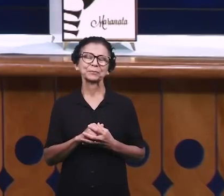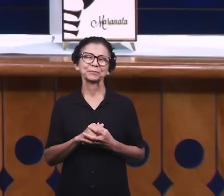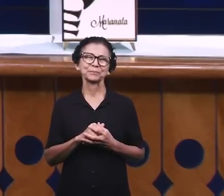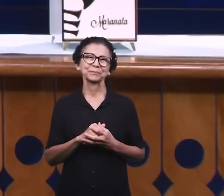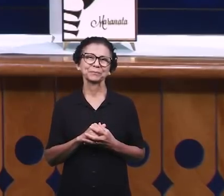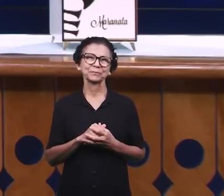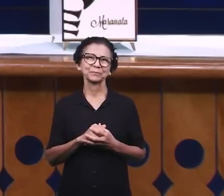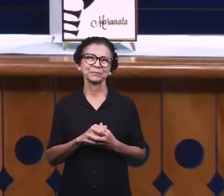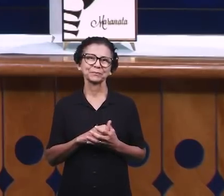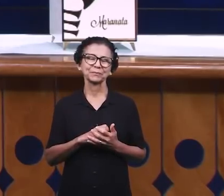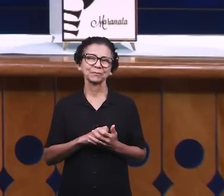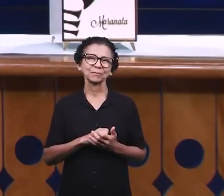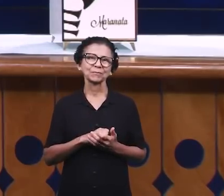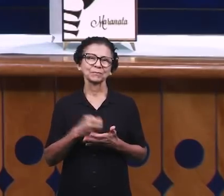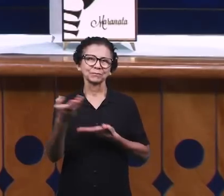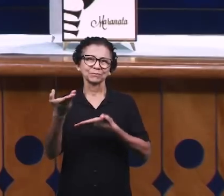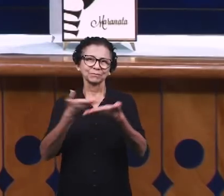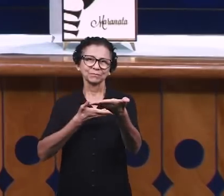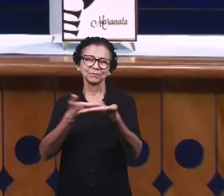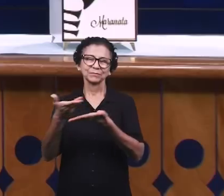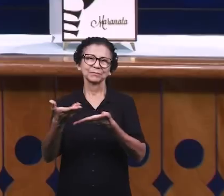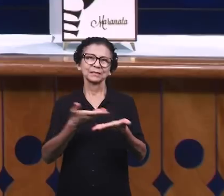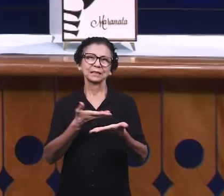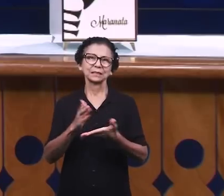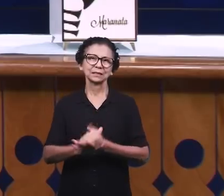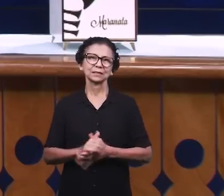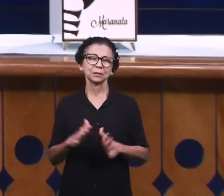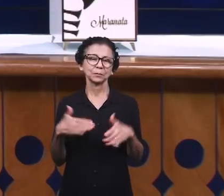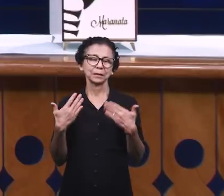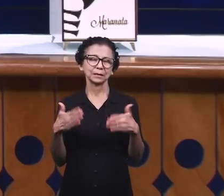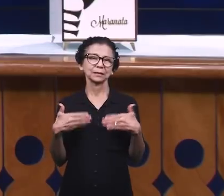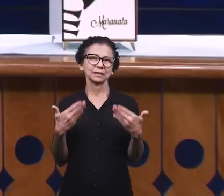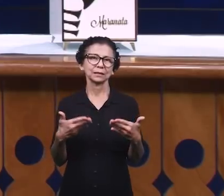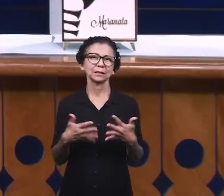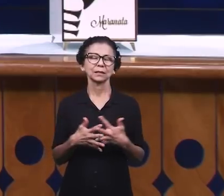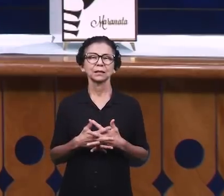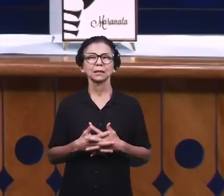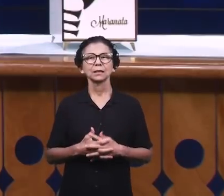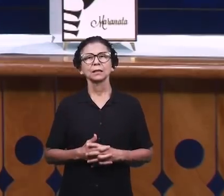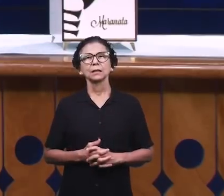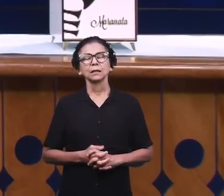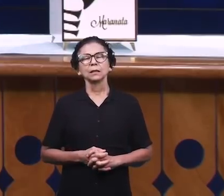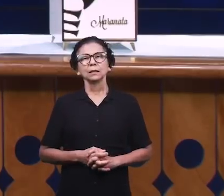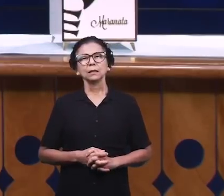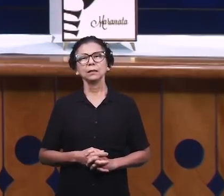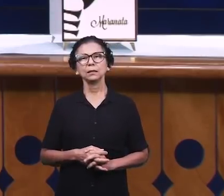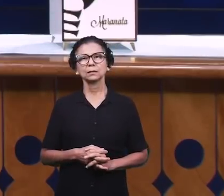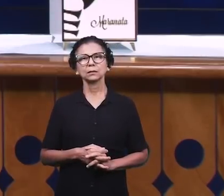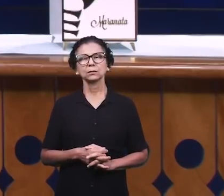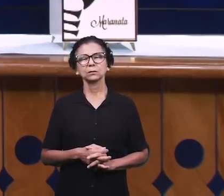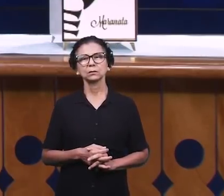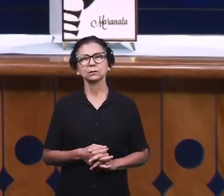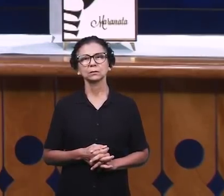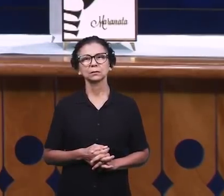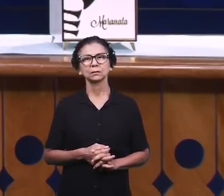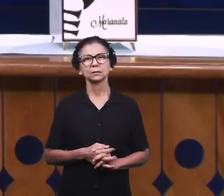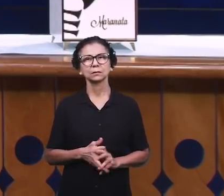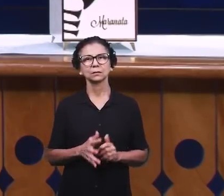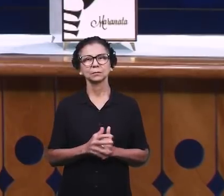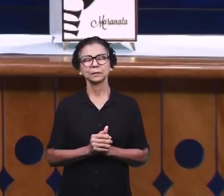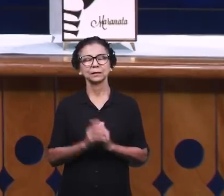sua mensagem, receber a sua interação. Nós somos isso, essa é a nossa experiência, uma igreja onde você participa, onde você interage conosco.